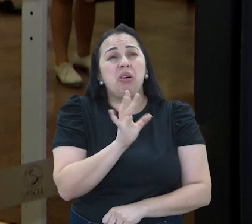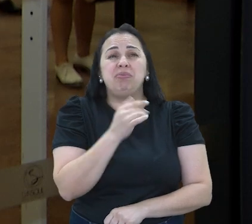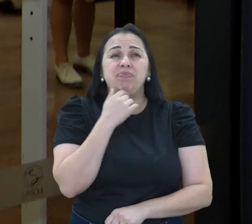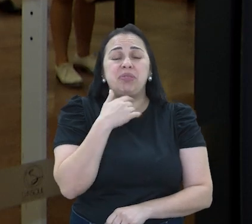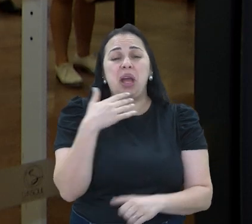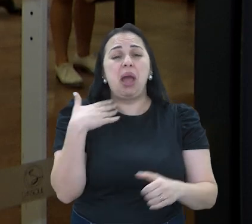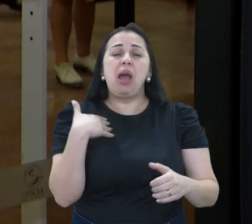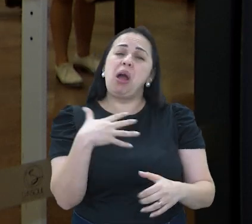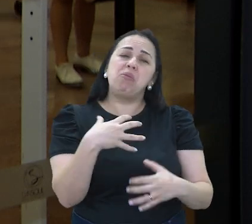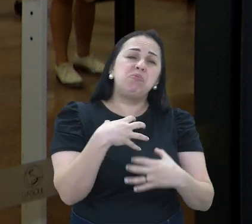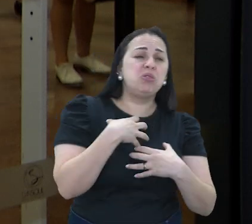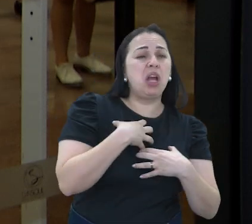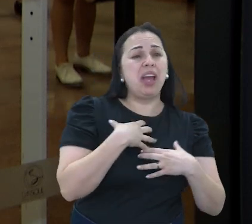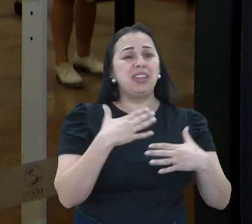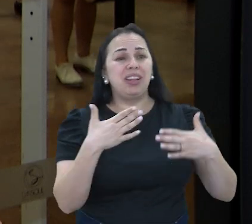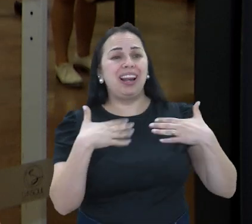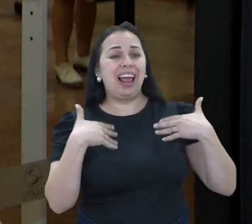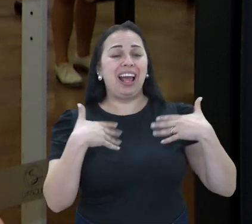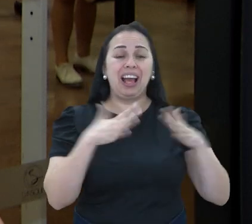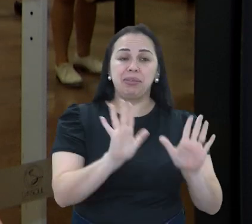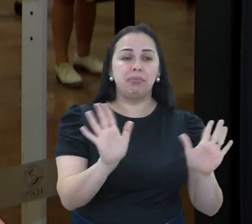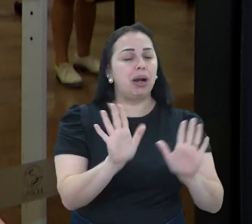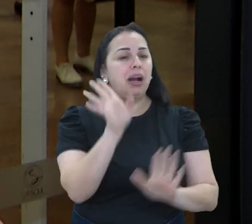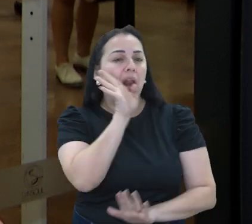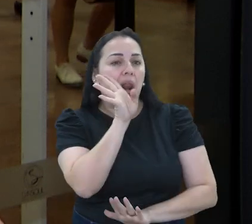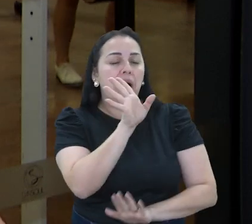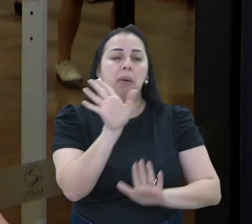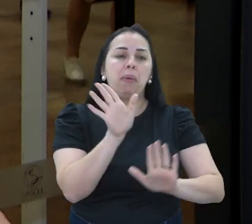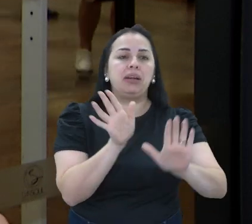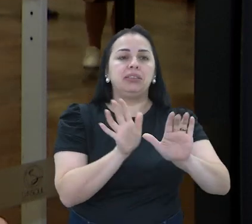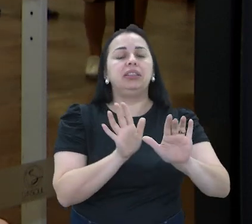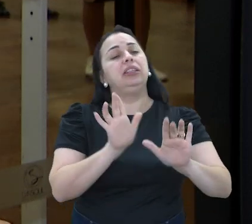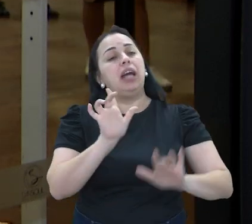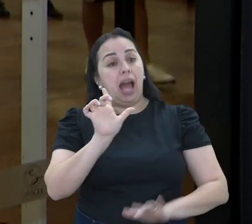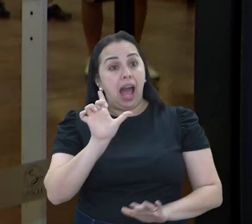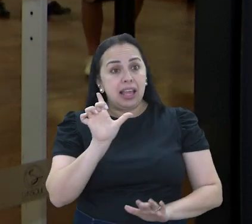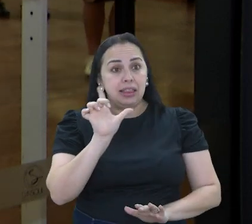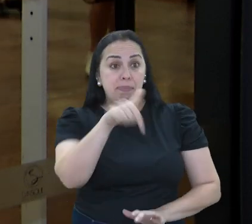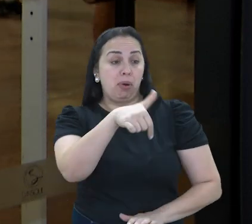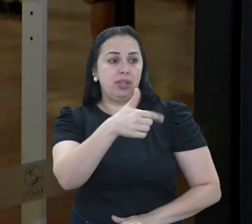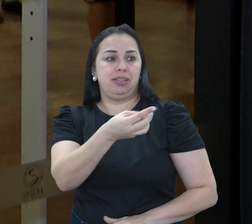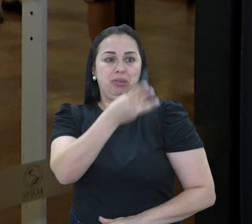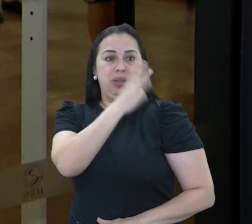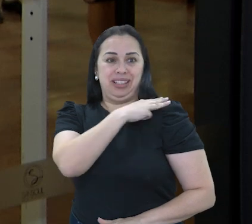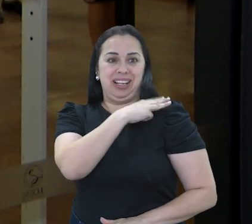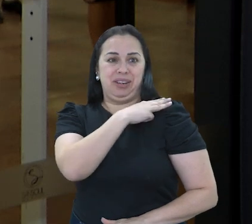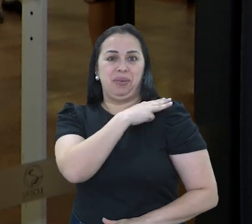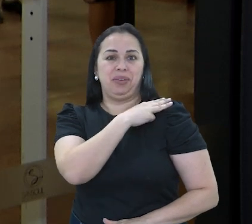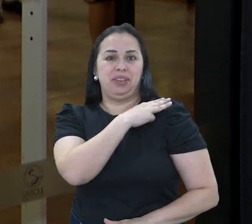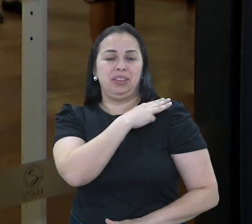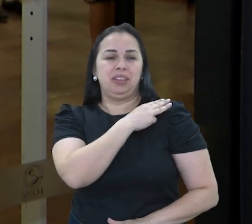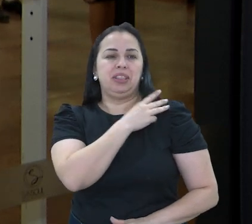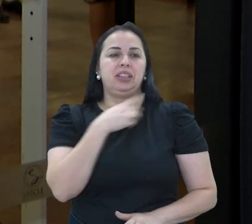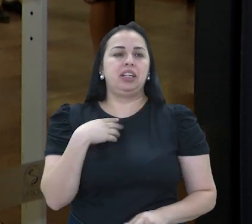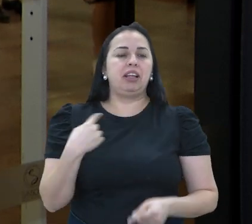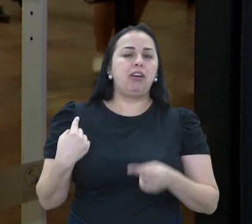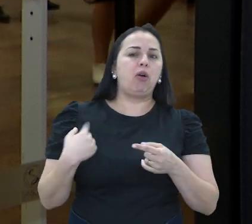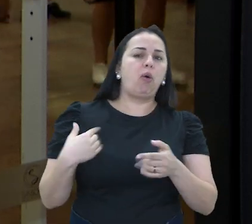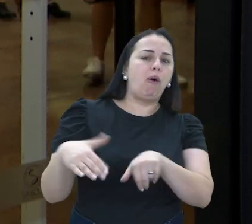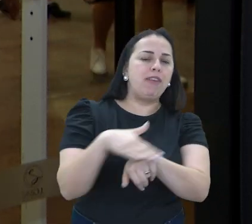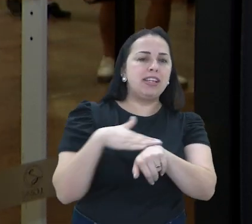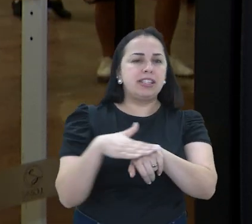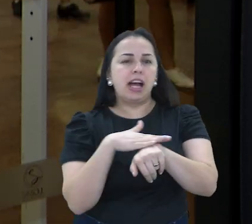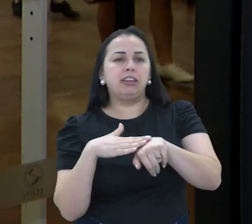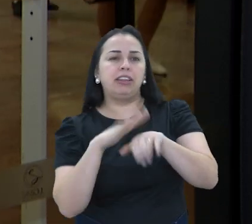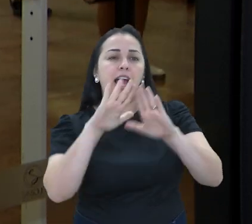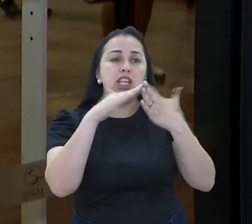uma profissão que eu ia levar para a vida. E depois, no terceiro ano, que foi quando a gente estava discutindo na